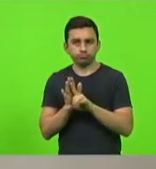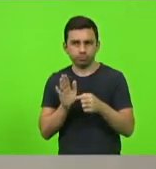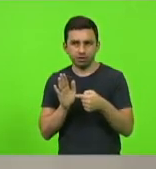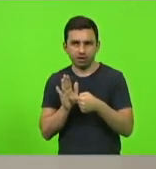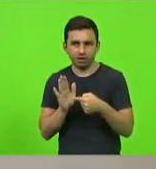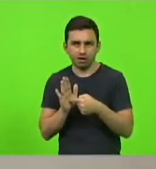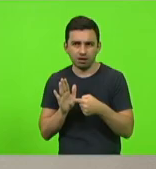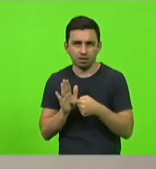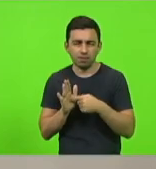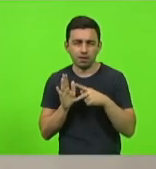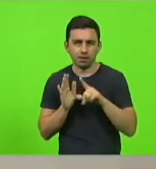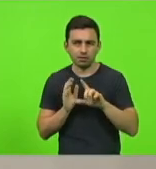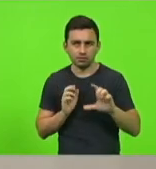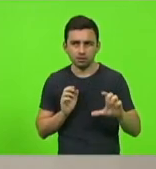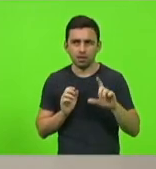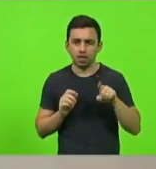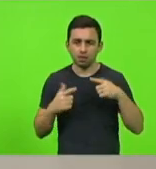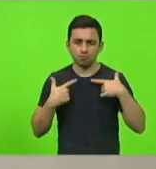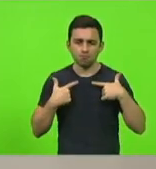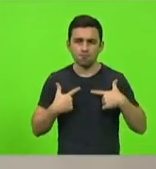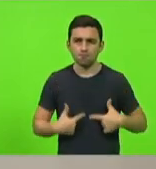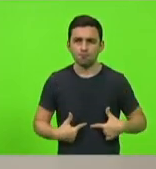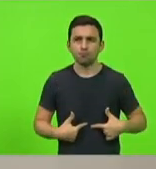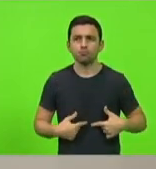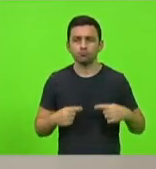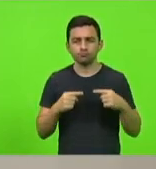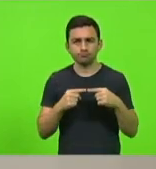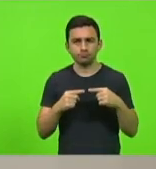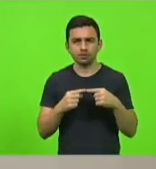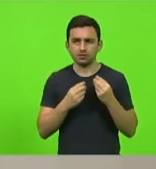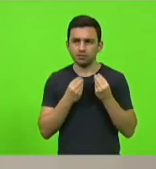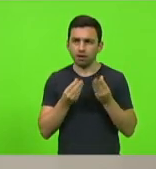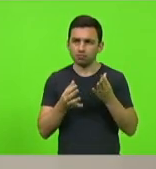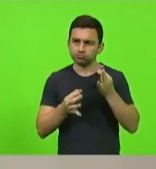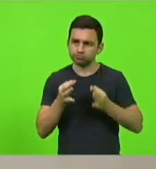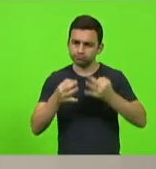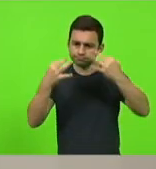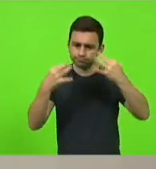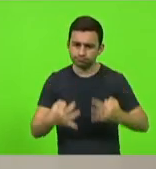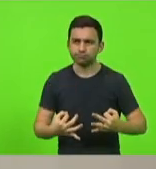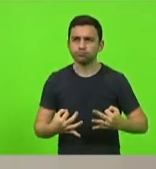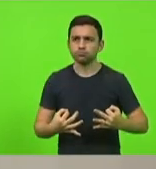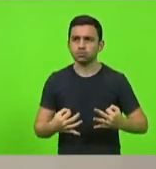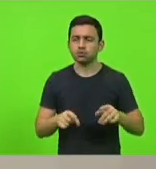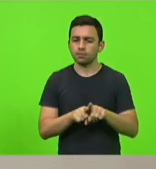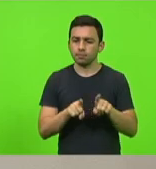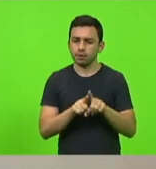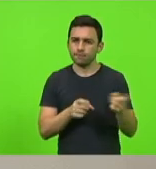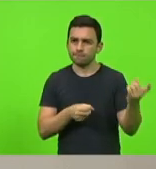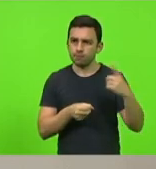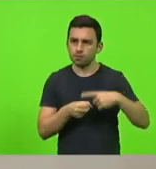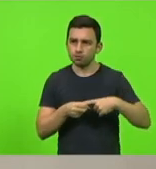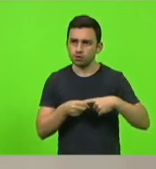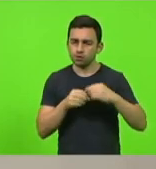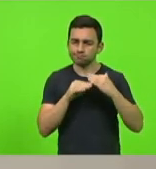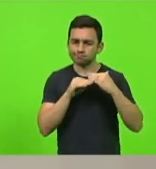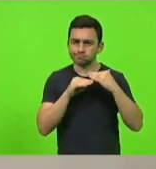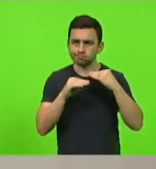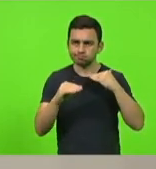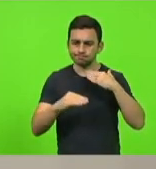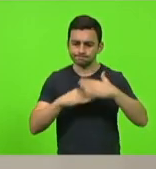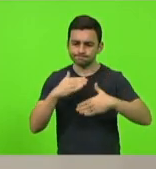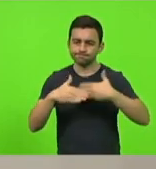Isonomia esta que tem o condão de atribuir justiça e, acima de tudo, restabelecer o fluxo na carreira das